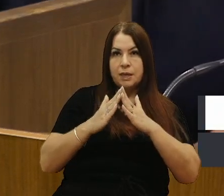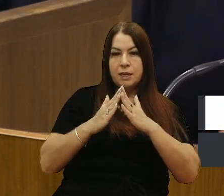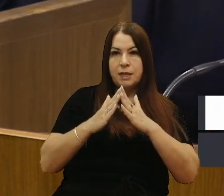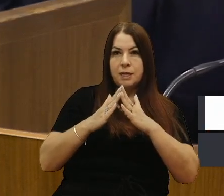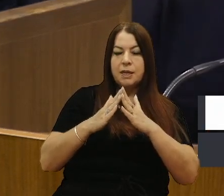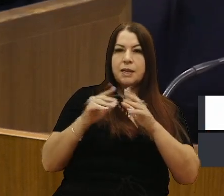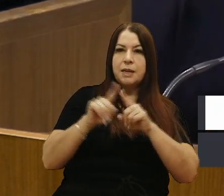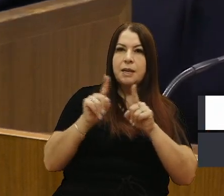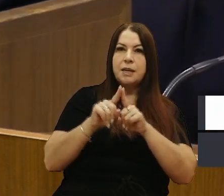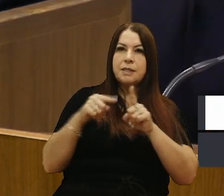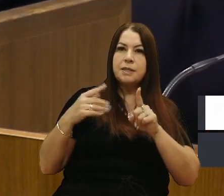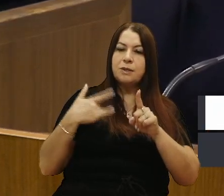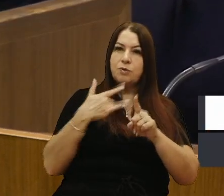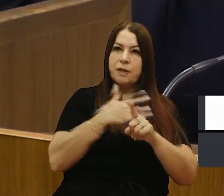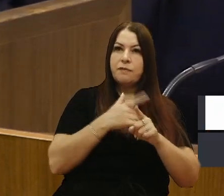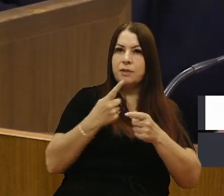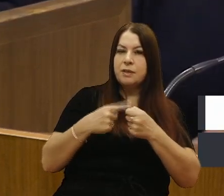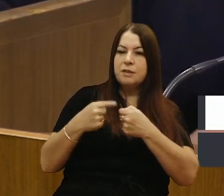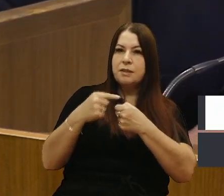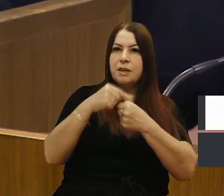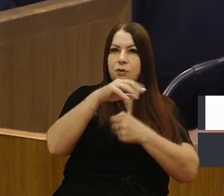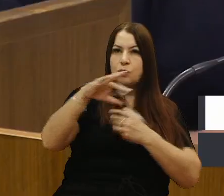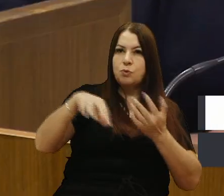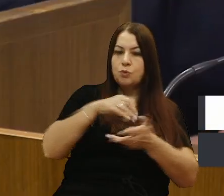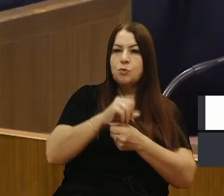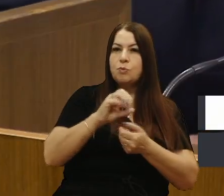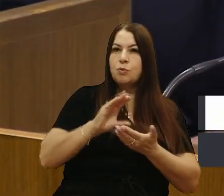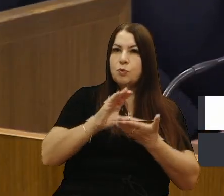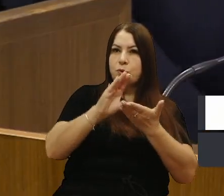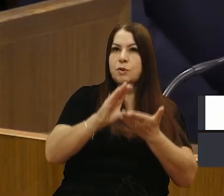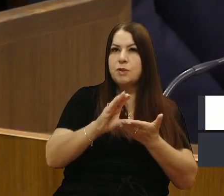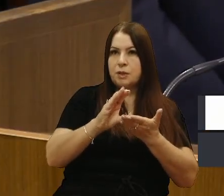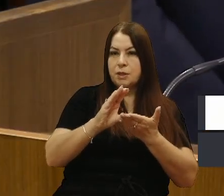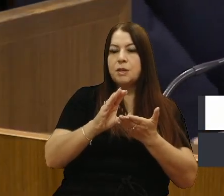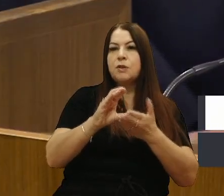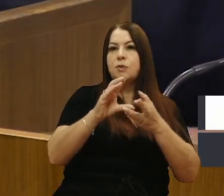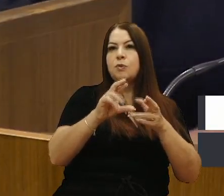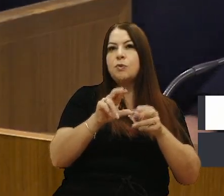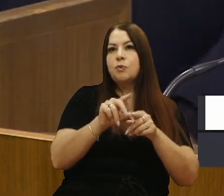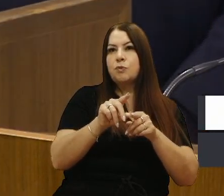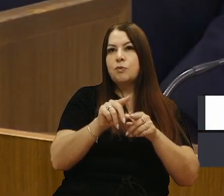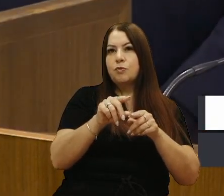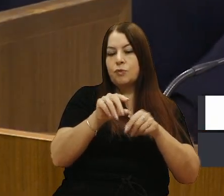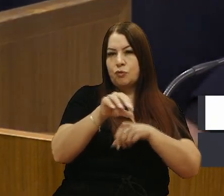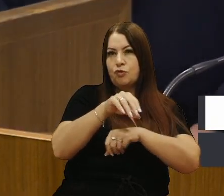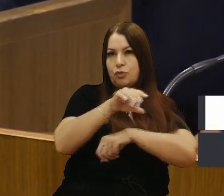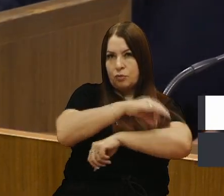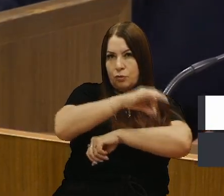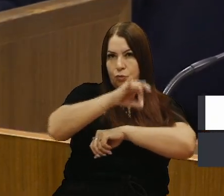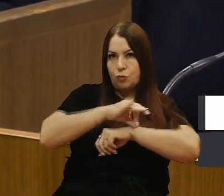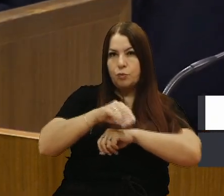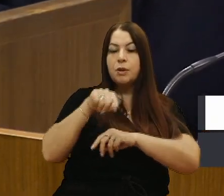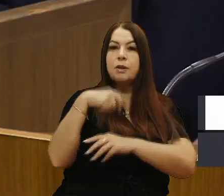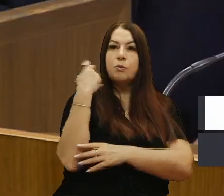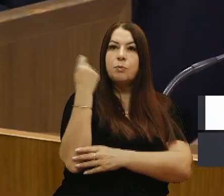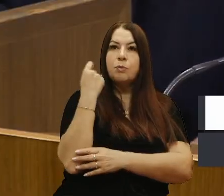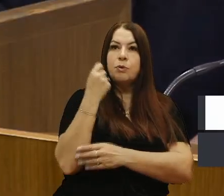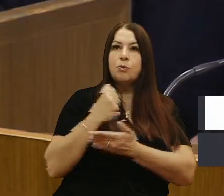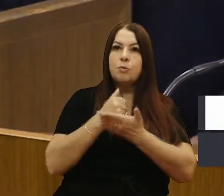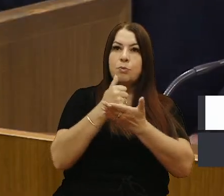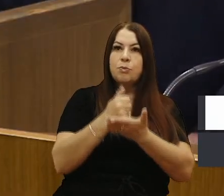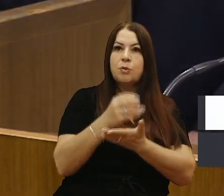Cidade Sustentável, realizado pelo Conselho de Arquitetura e Urbanismo do Rio Grande do Sul, com o apoio da